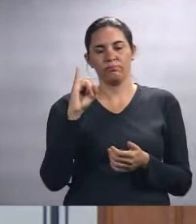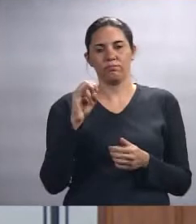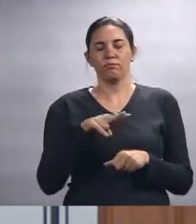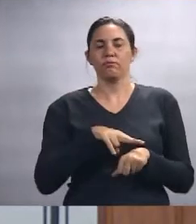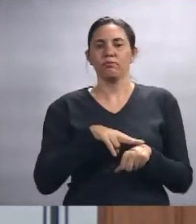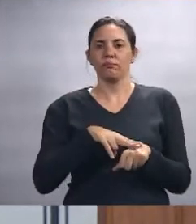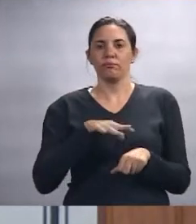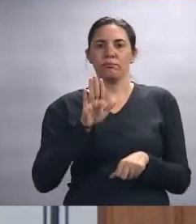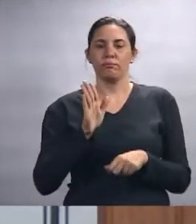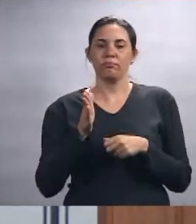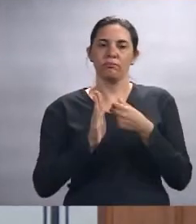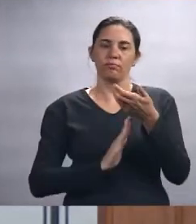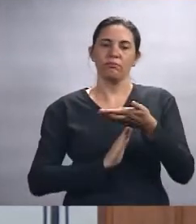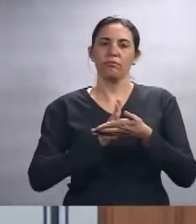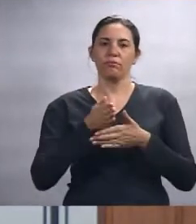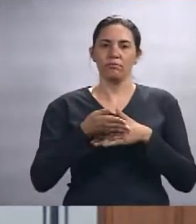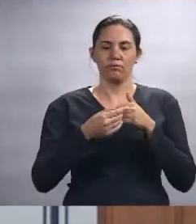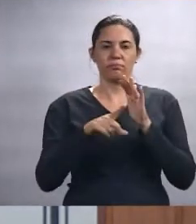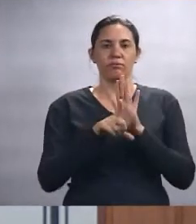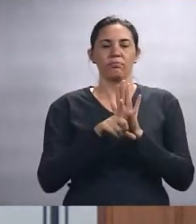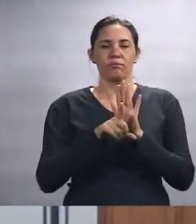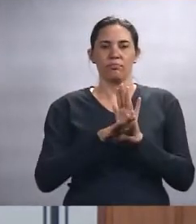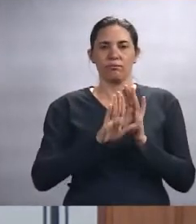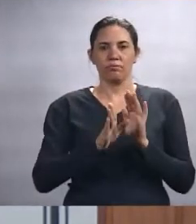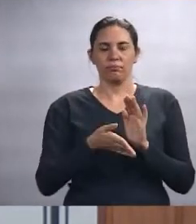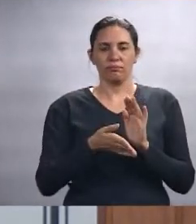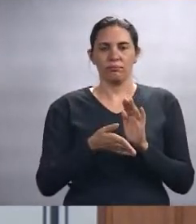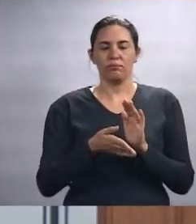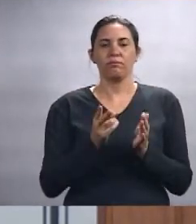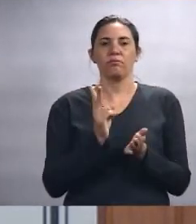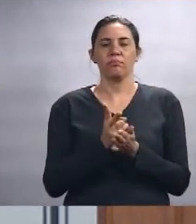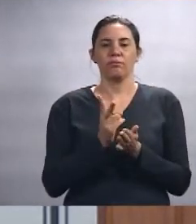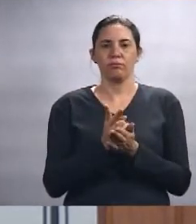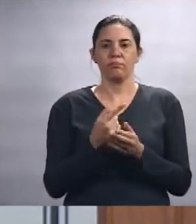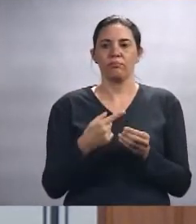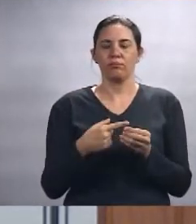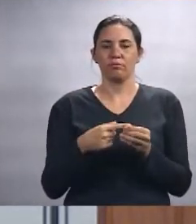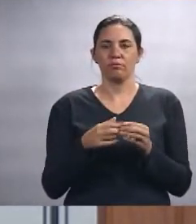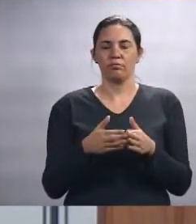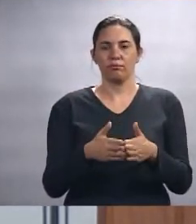que já foi aprovado e que a lei já está vigente no município.